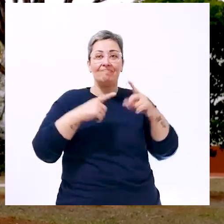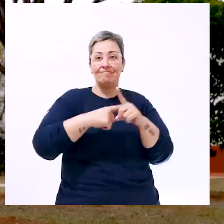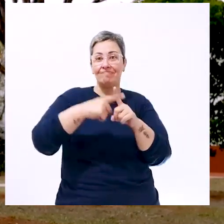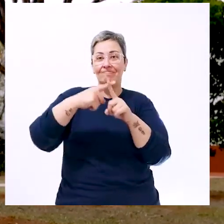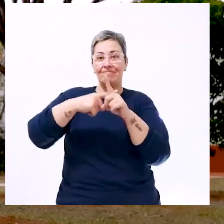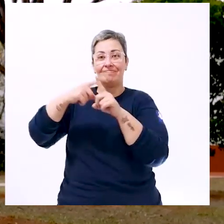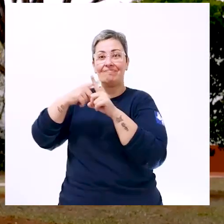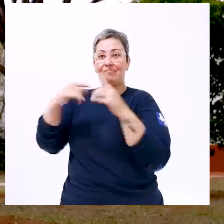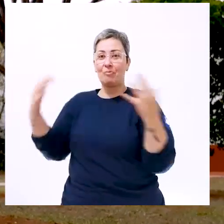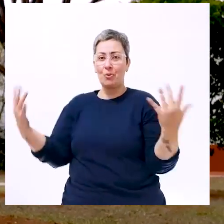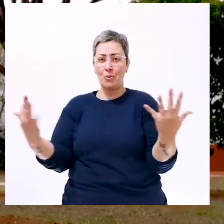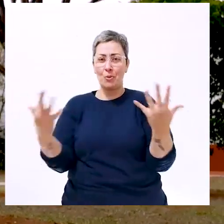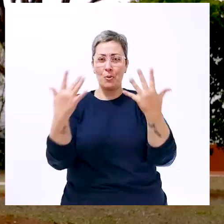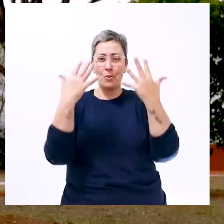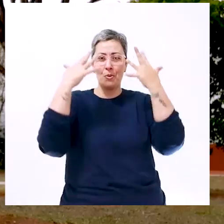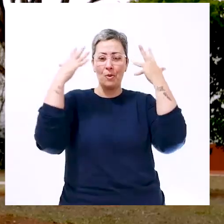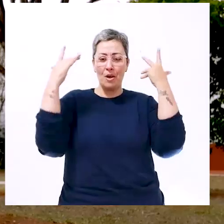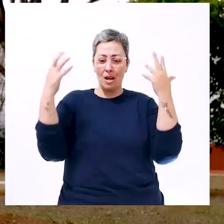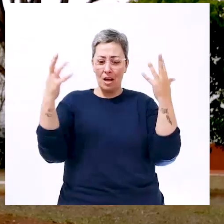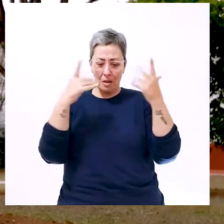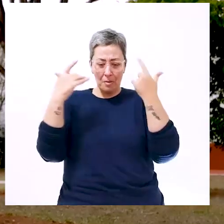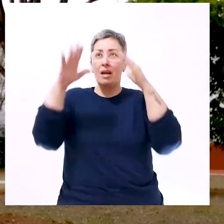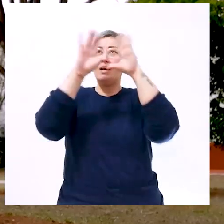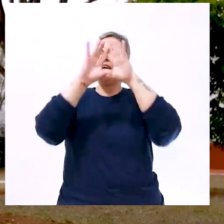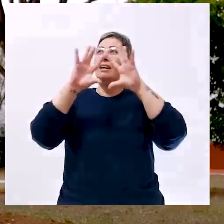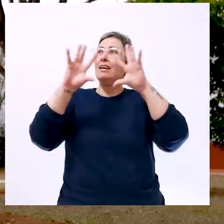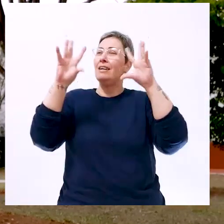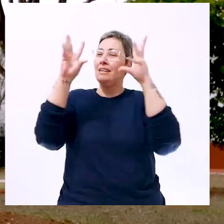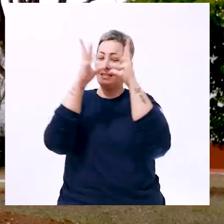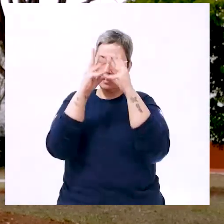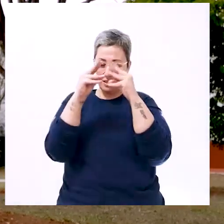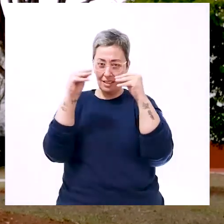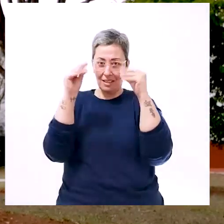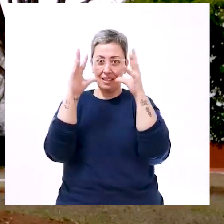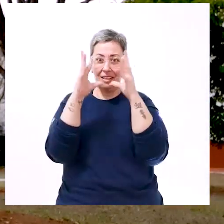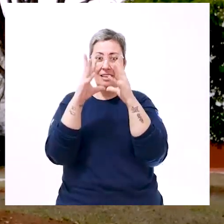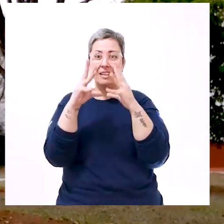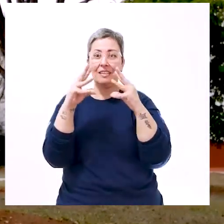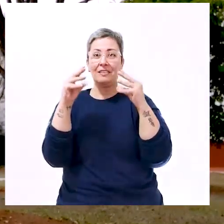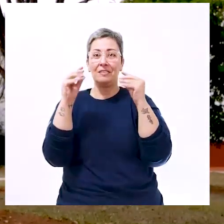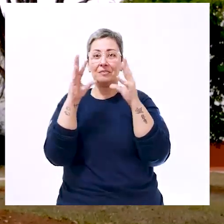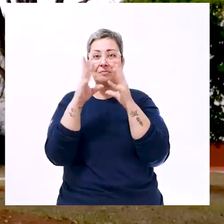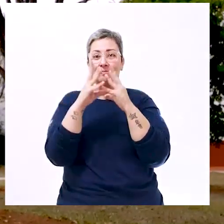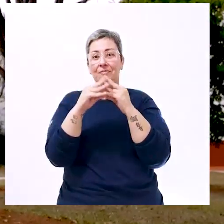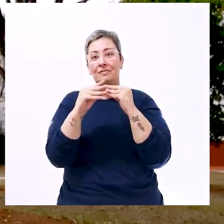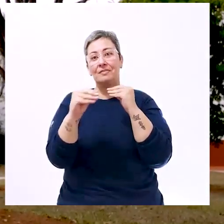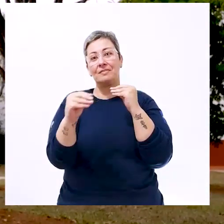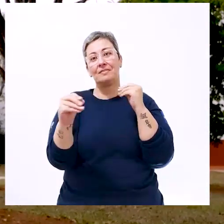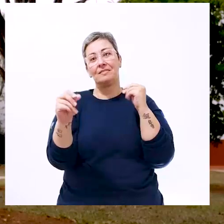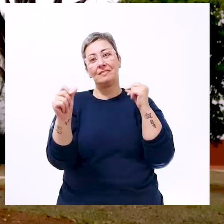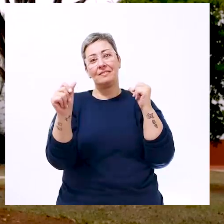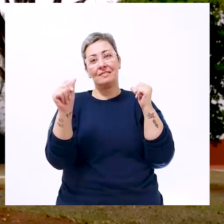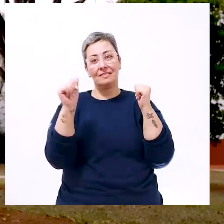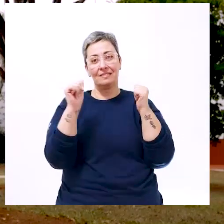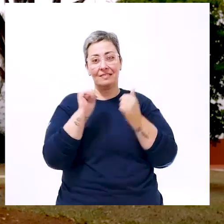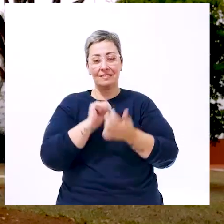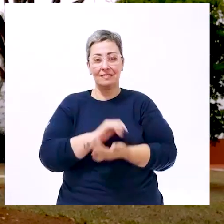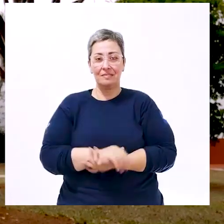de temperaturas vaporosas até agarrar-se em uma nuvenzinha macia que